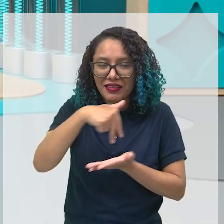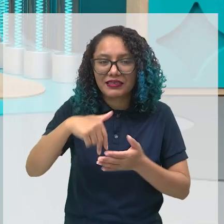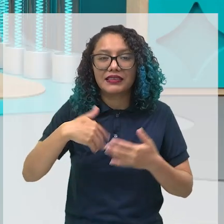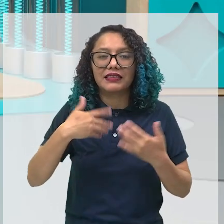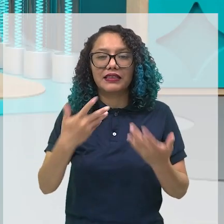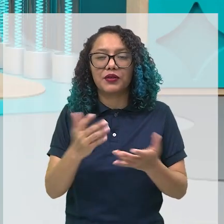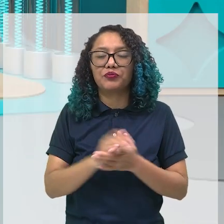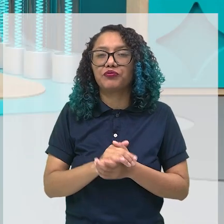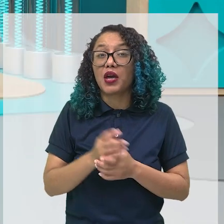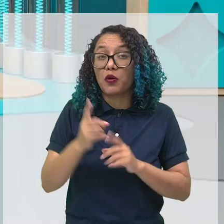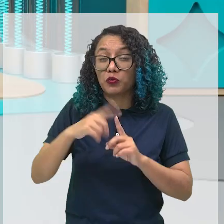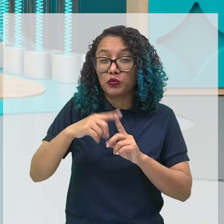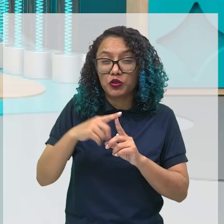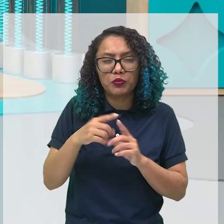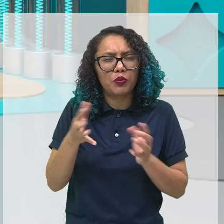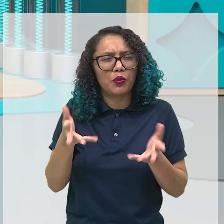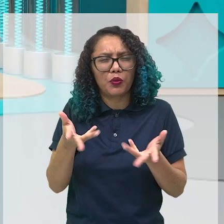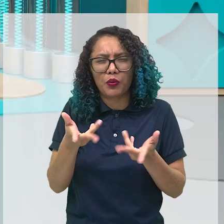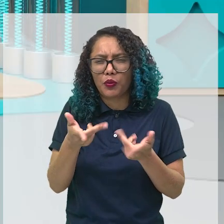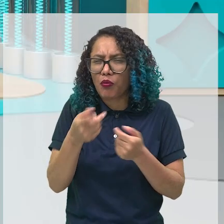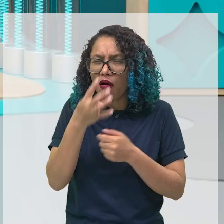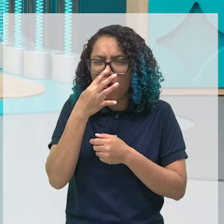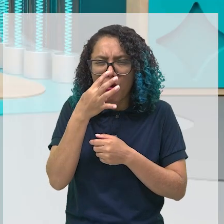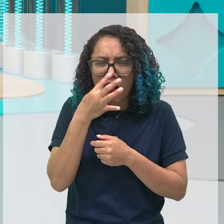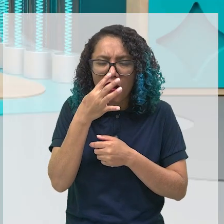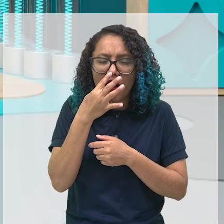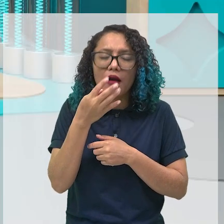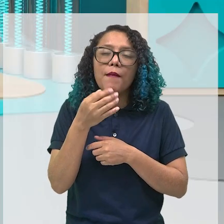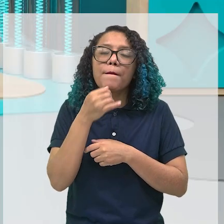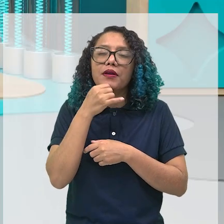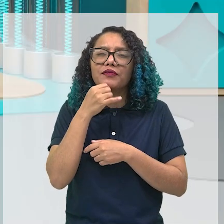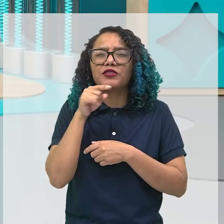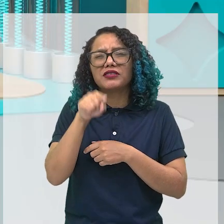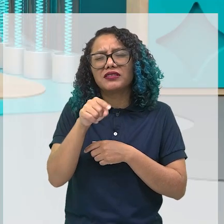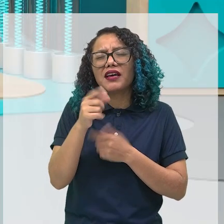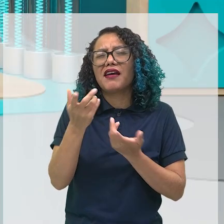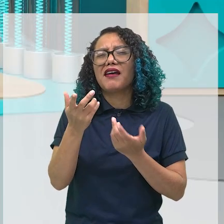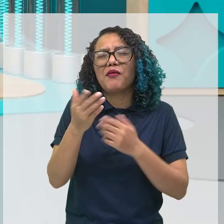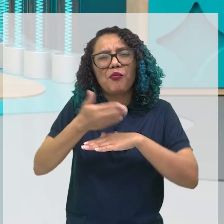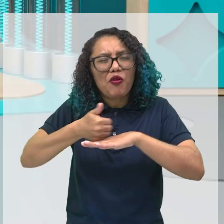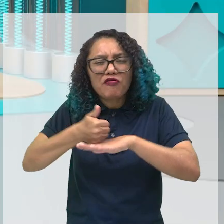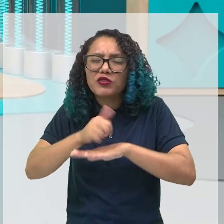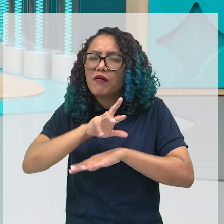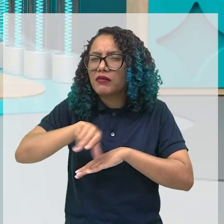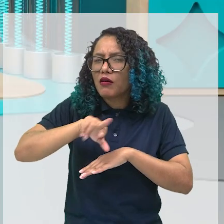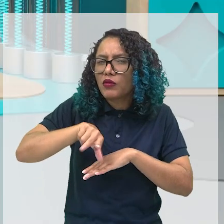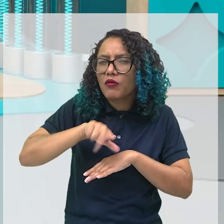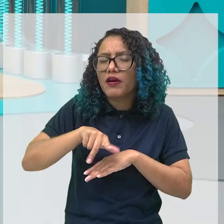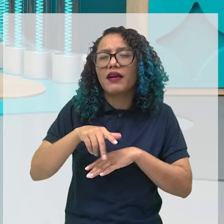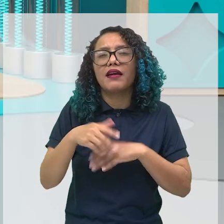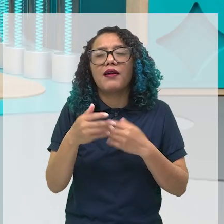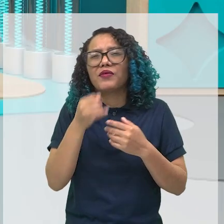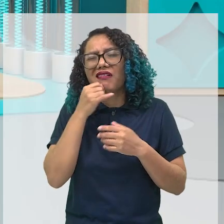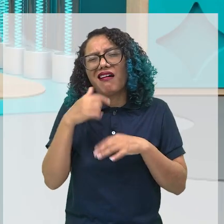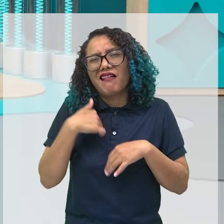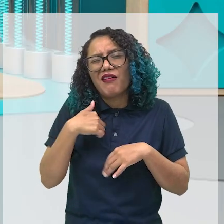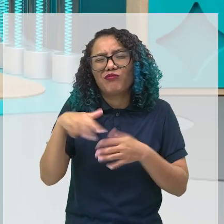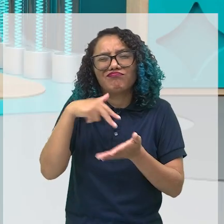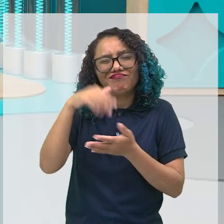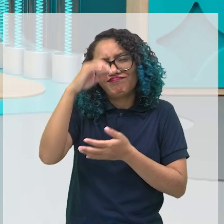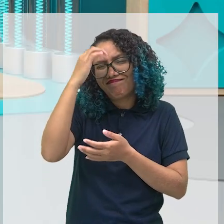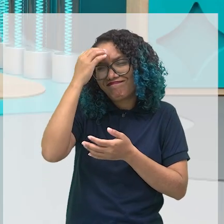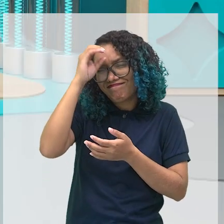mesmo que você se veja como um amador, mesmo que você ache que eu não sei dançar, vale a pena